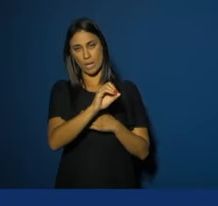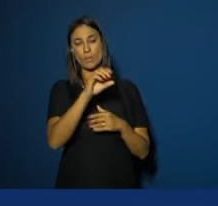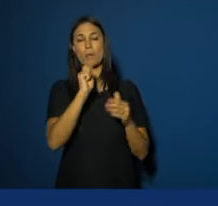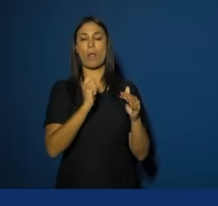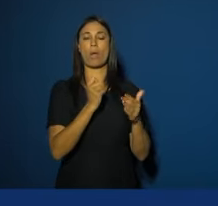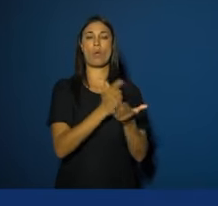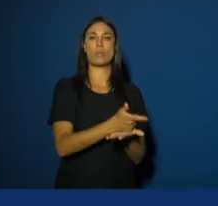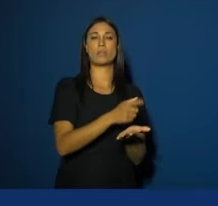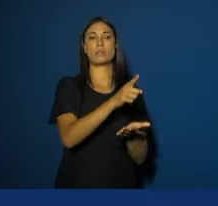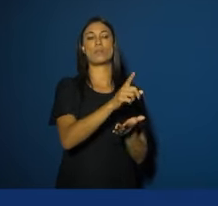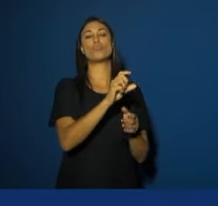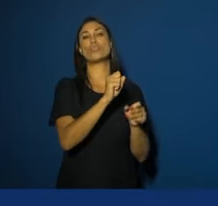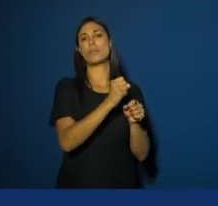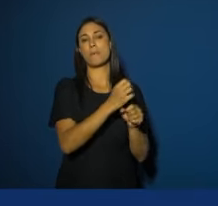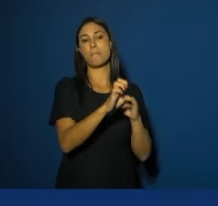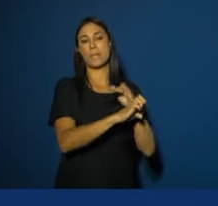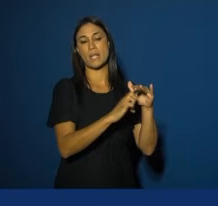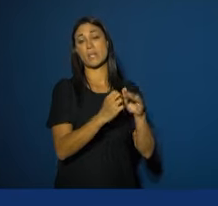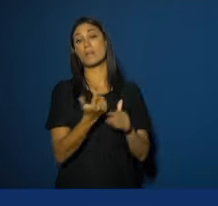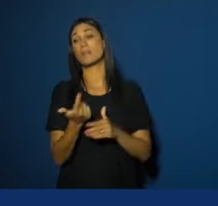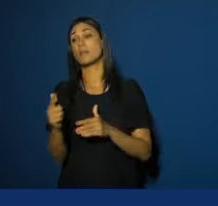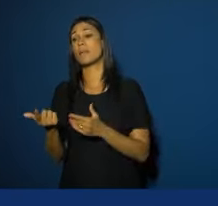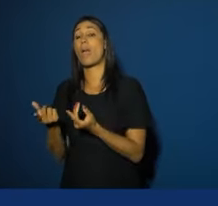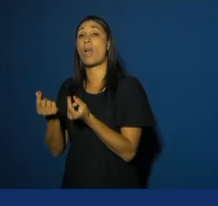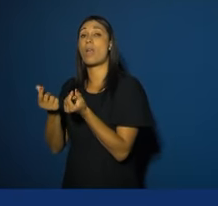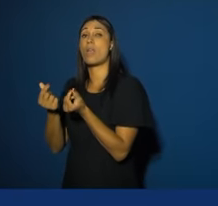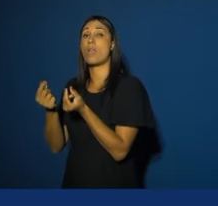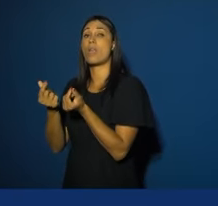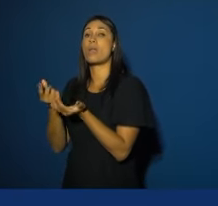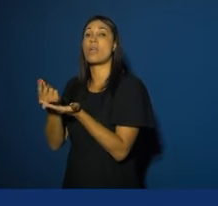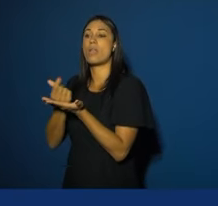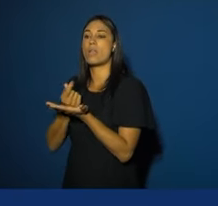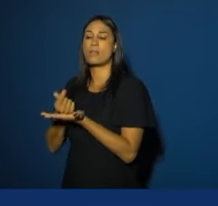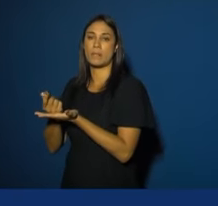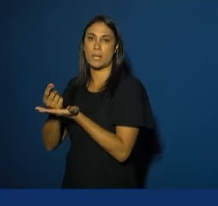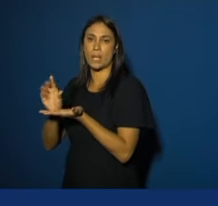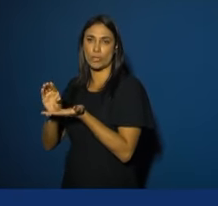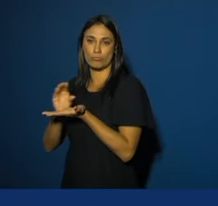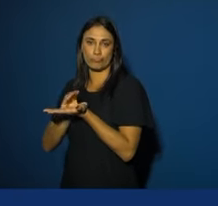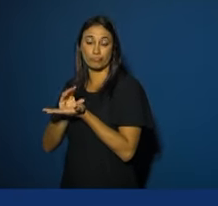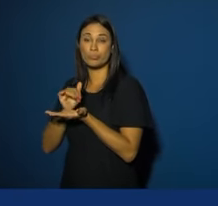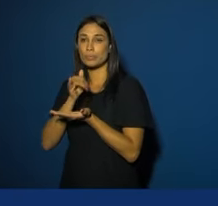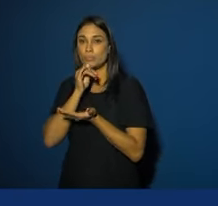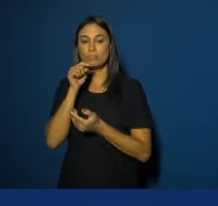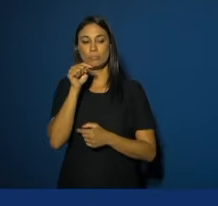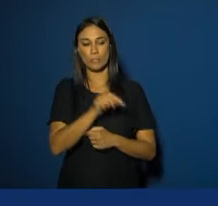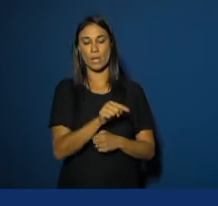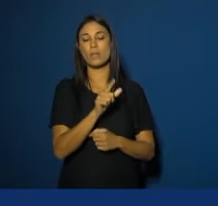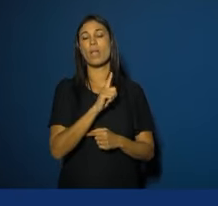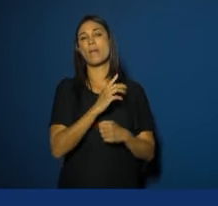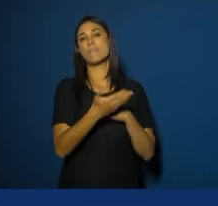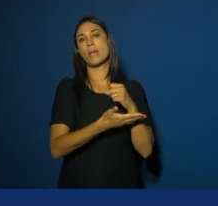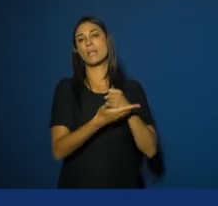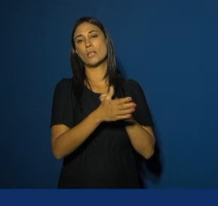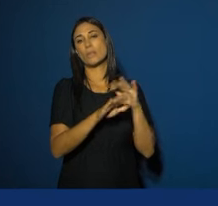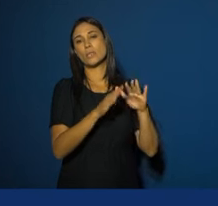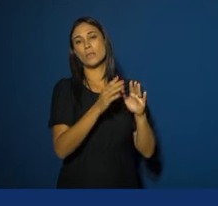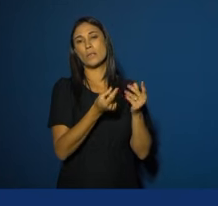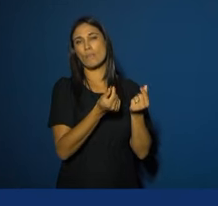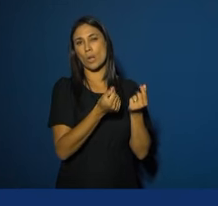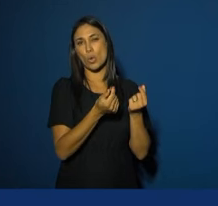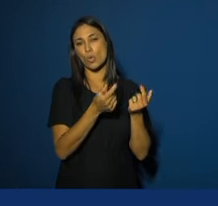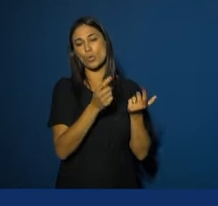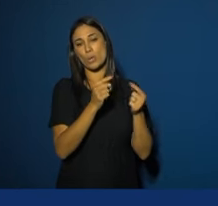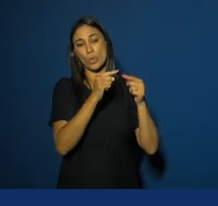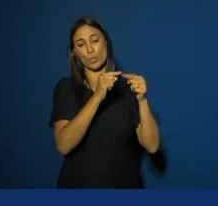Construtora e a rentabilidade de uma concessionária uma construtora ela no Brasil ela baseia os seus preços Com